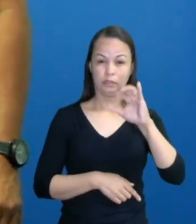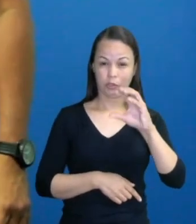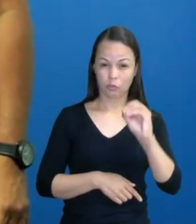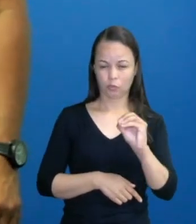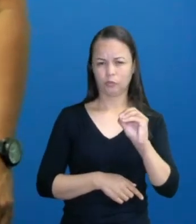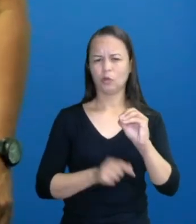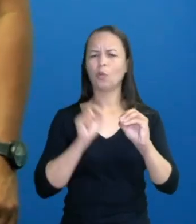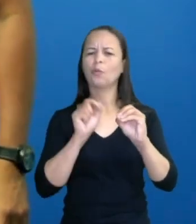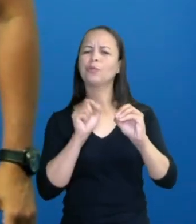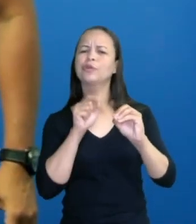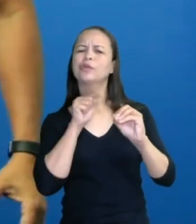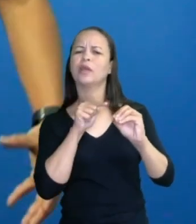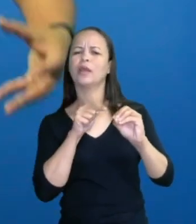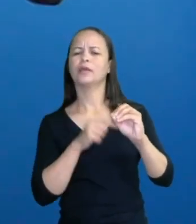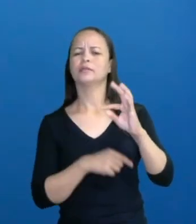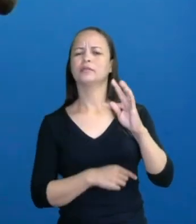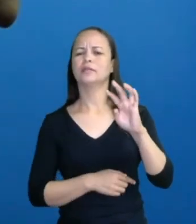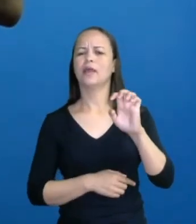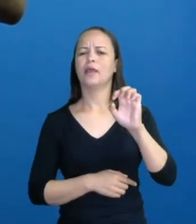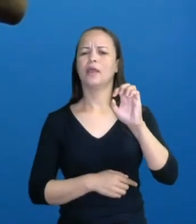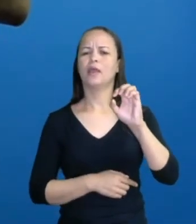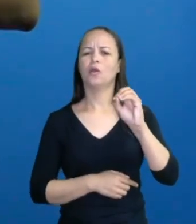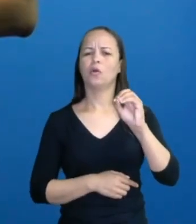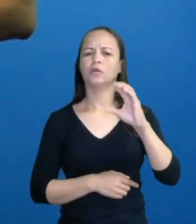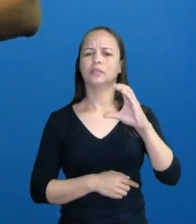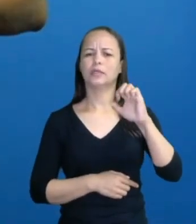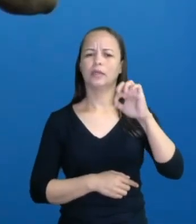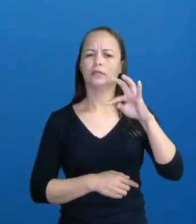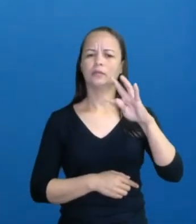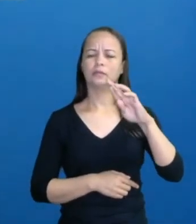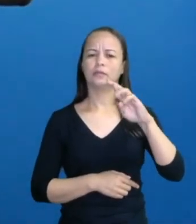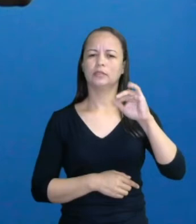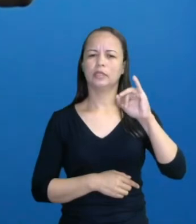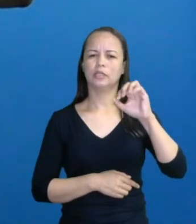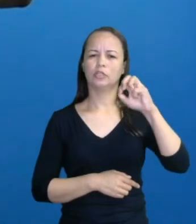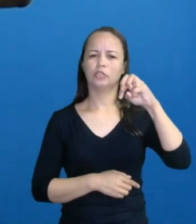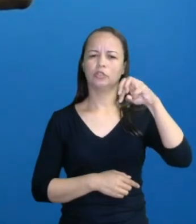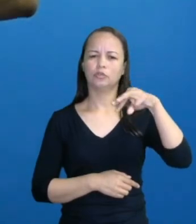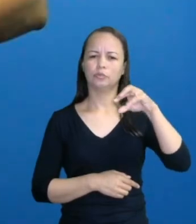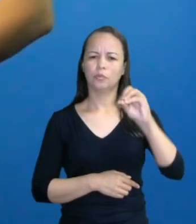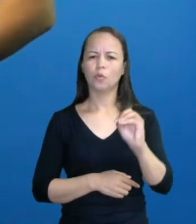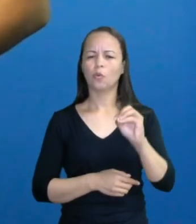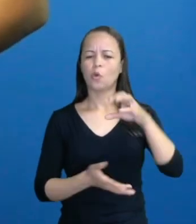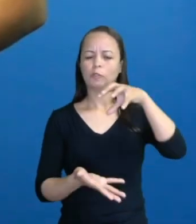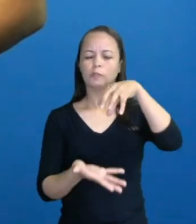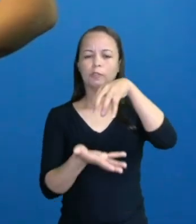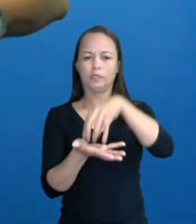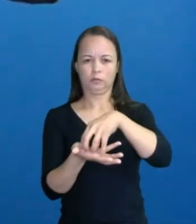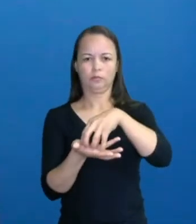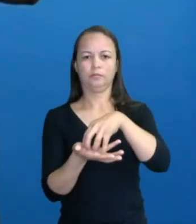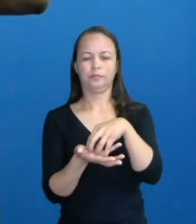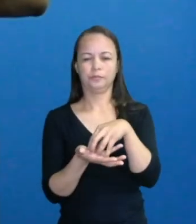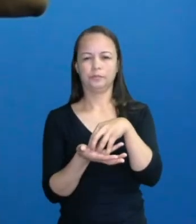que é teocentrismo. Centro, já está dizendo, né? Central.